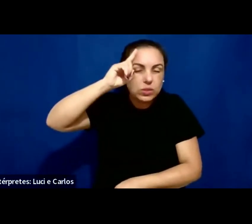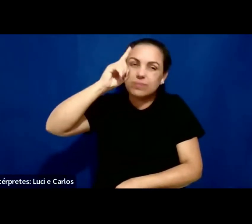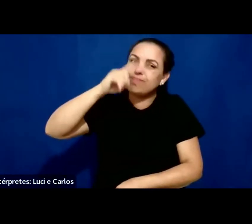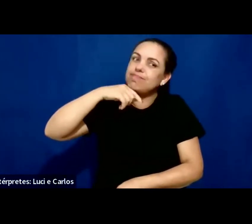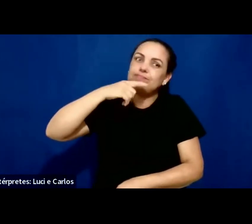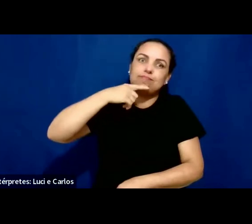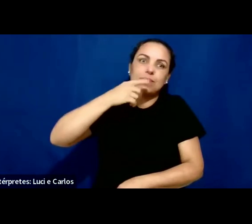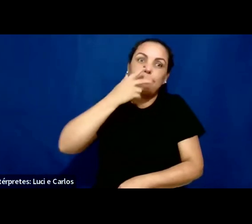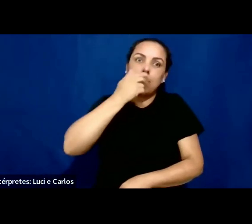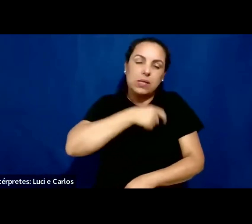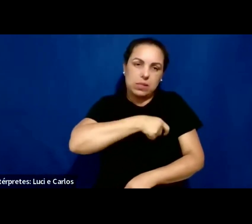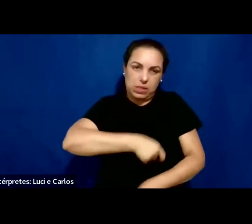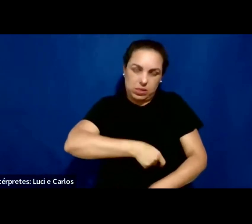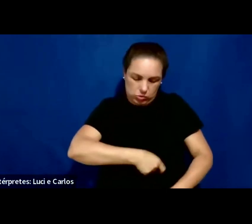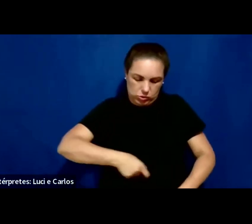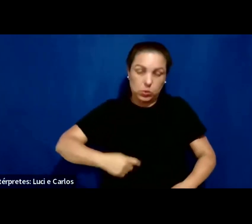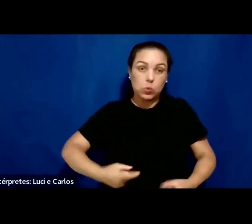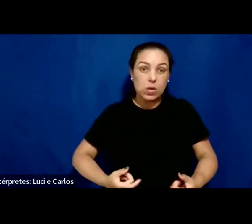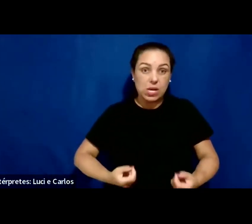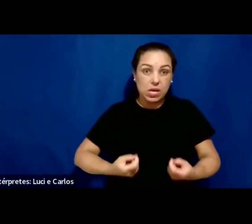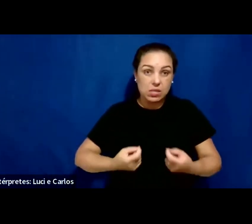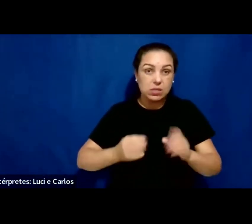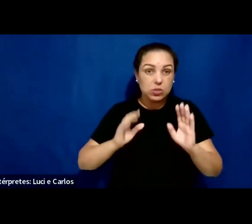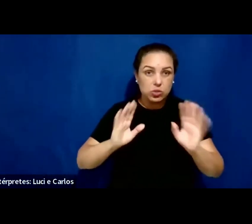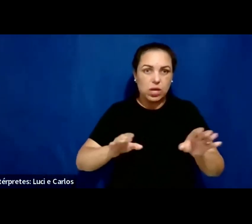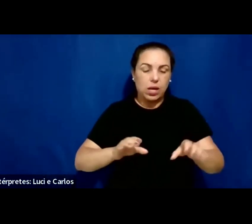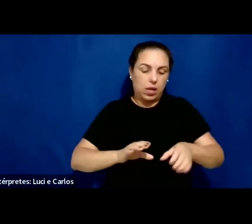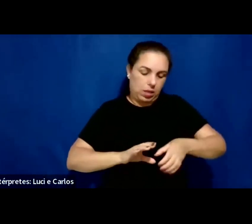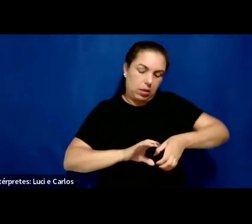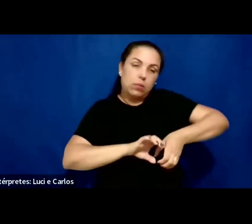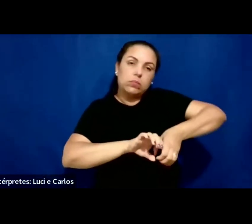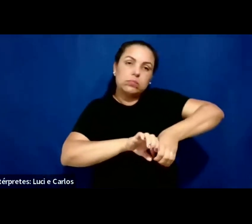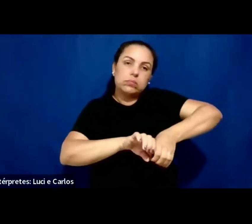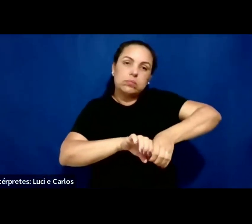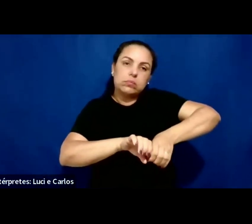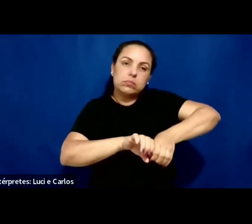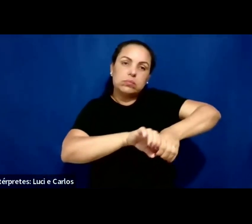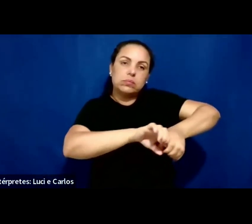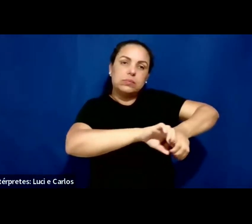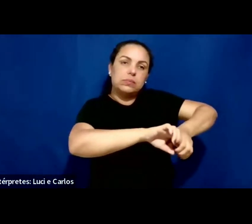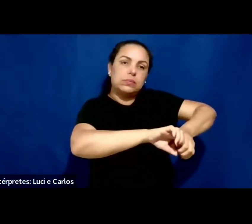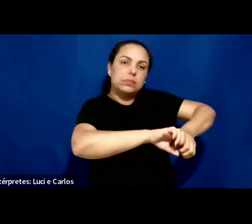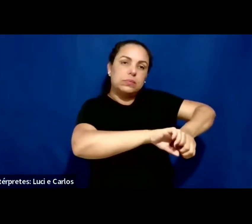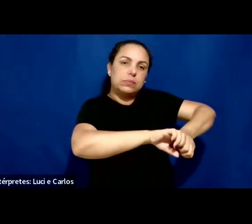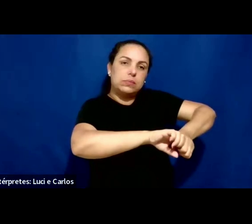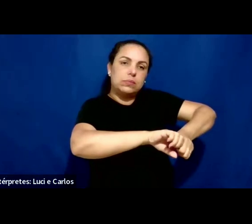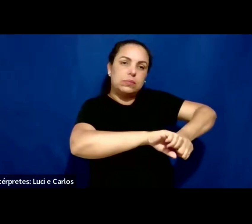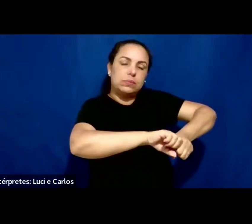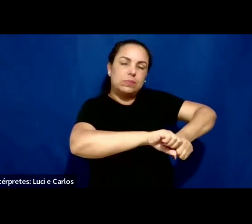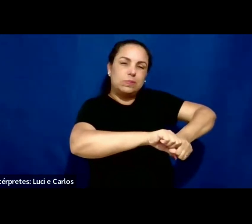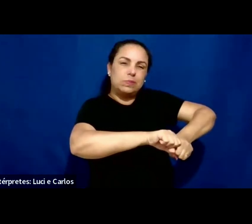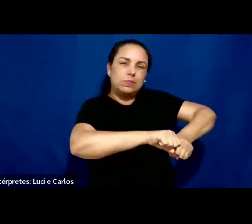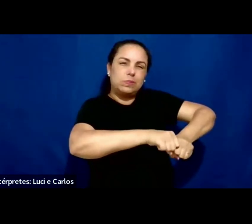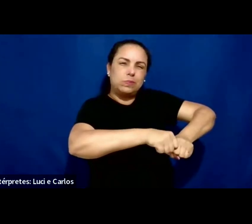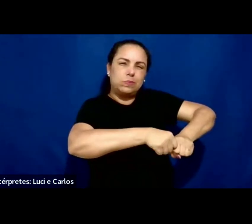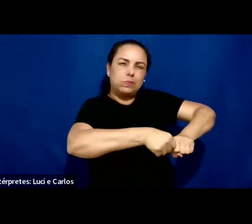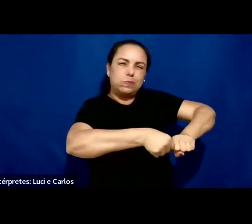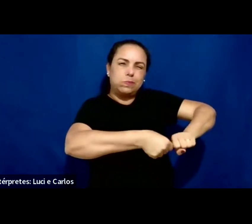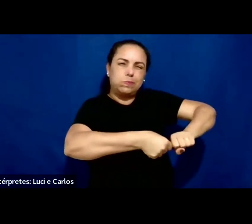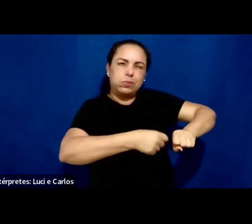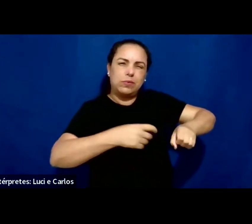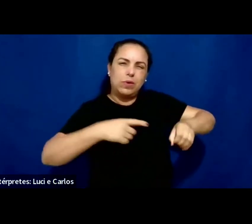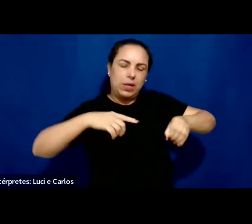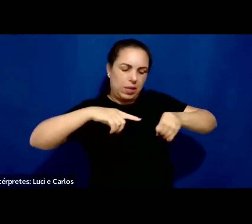a passagem das fezes, né? E a pessoa começa a distender o abdômen, né? Ele vai obstruindo